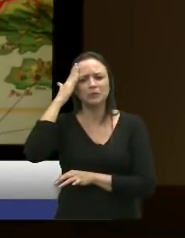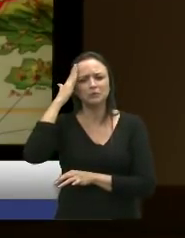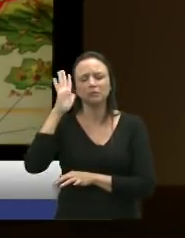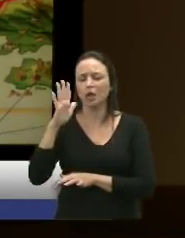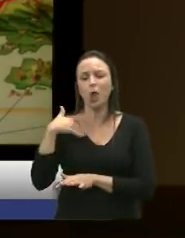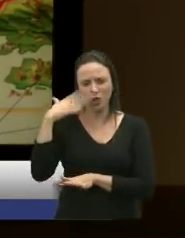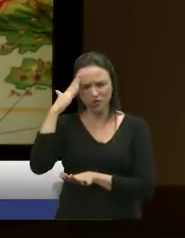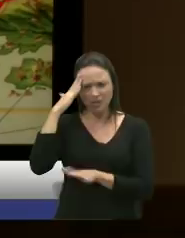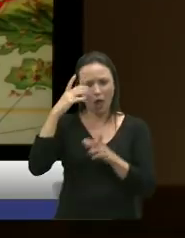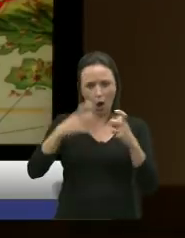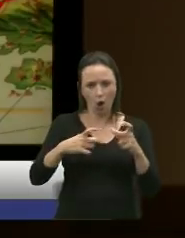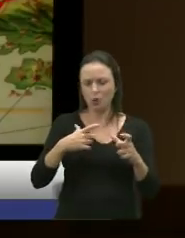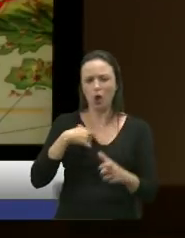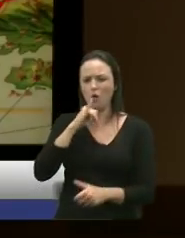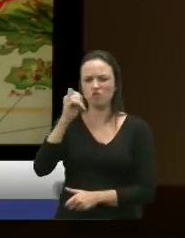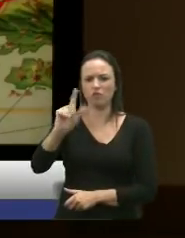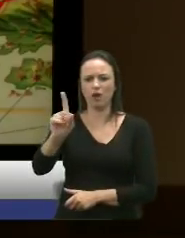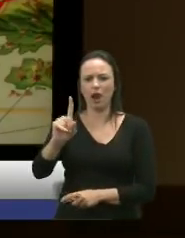digo, São Paulo vence.